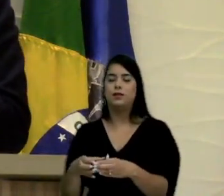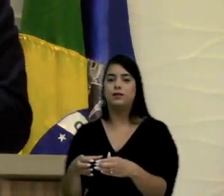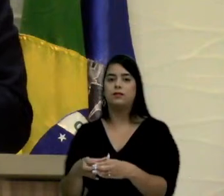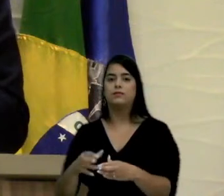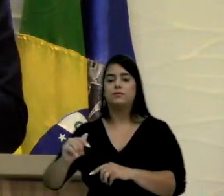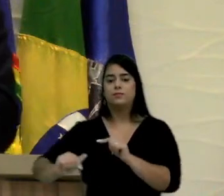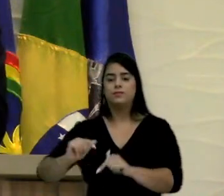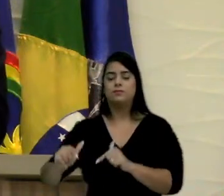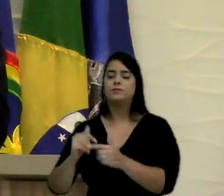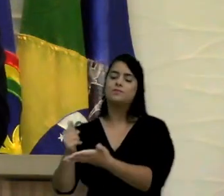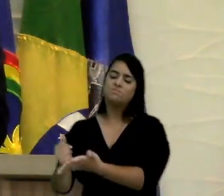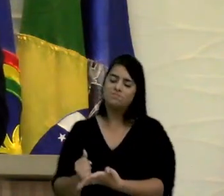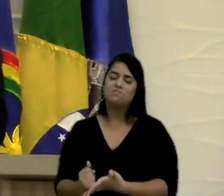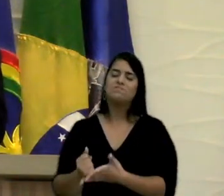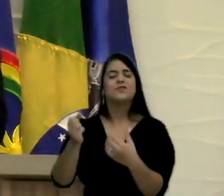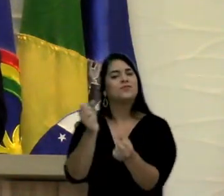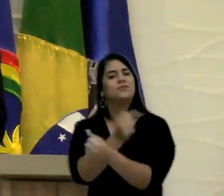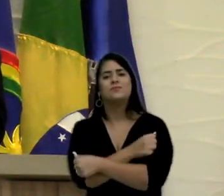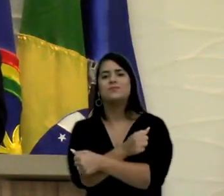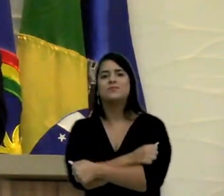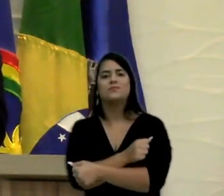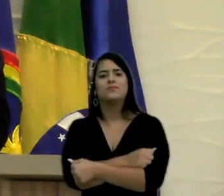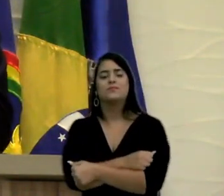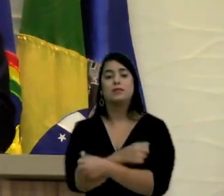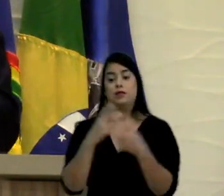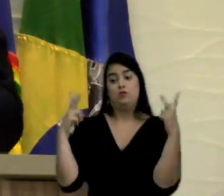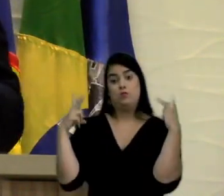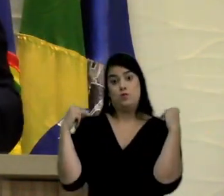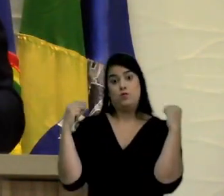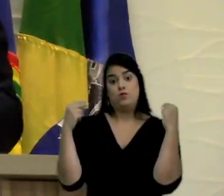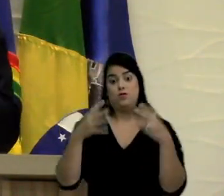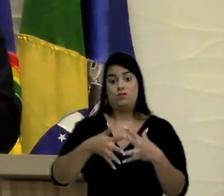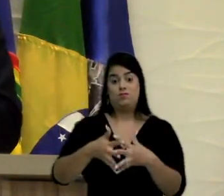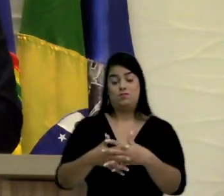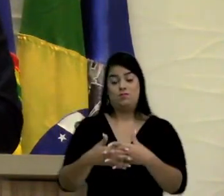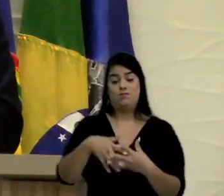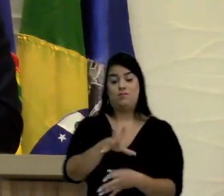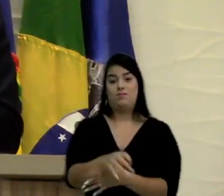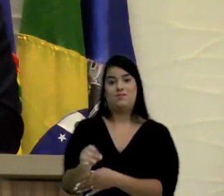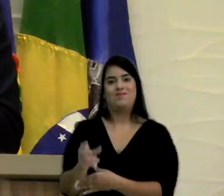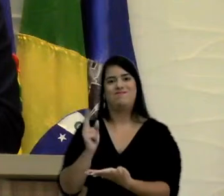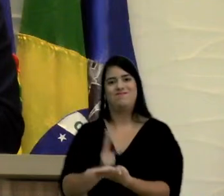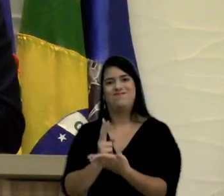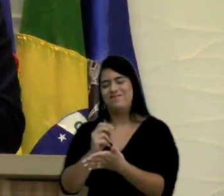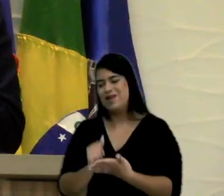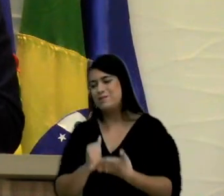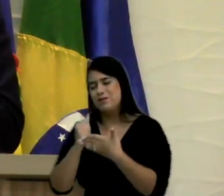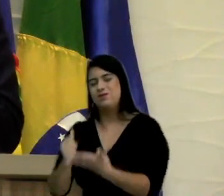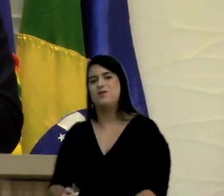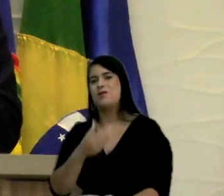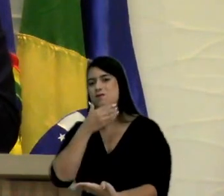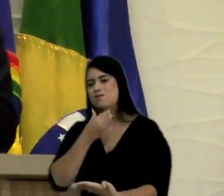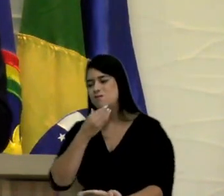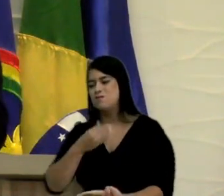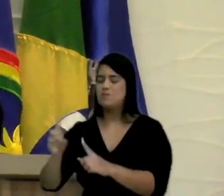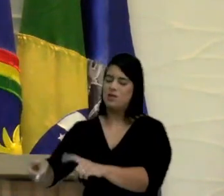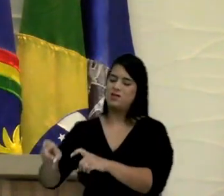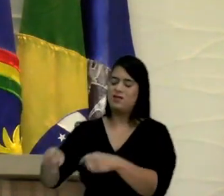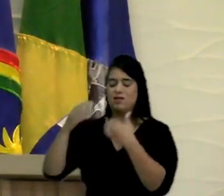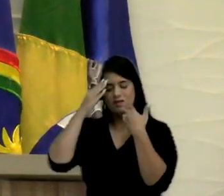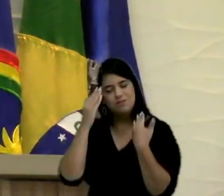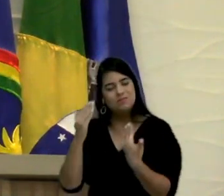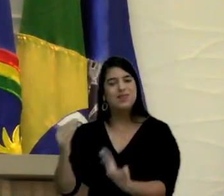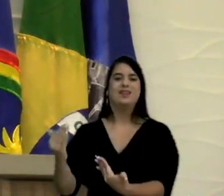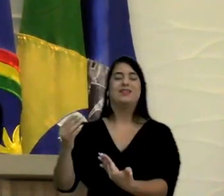ajudado e abraçar o nosso tratorista Jean que não tem medida esforço para atender o homem do campo nas arações de terra então muito